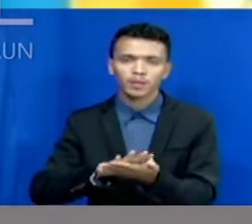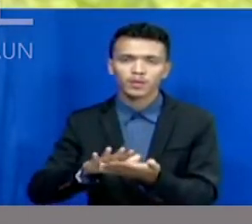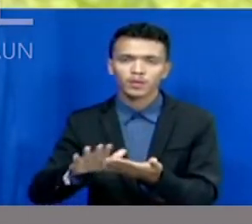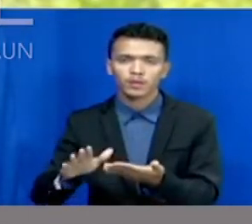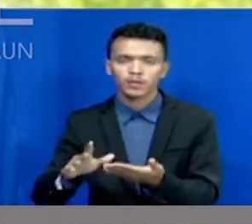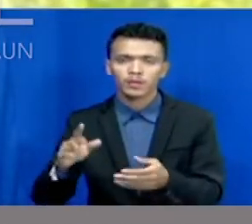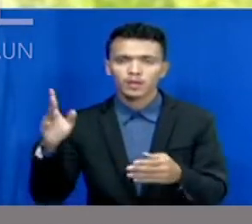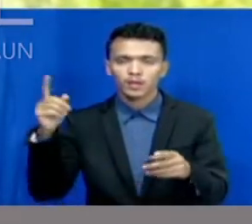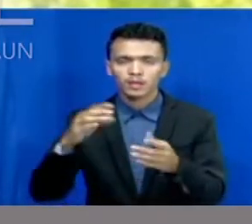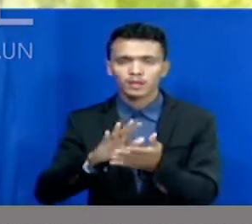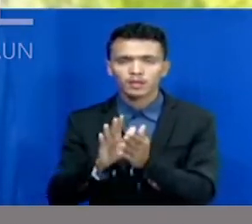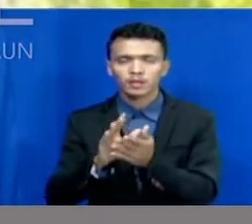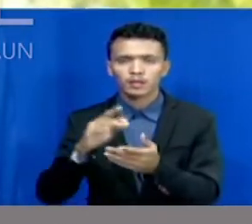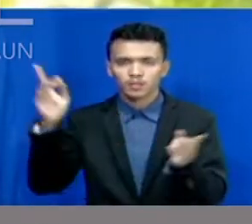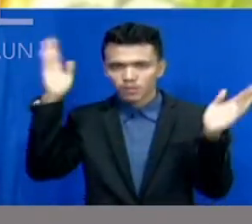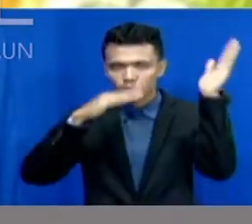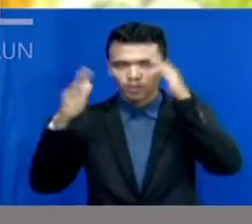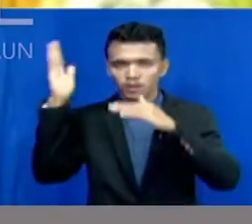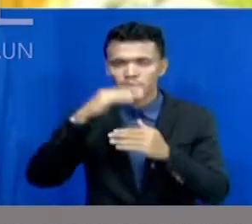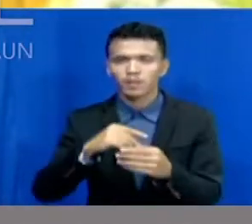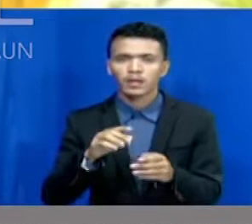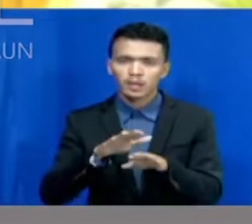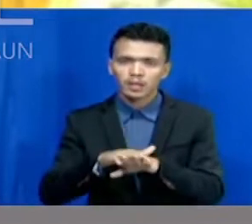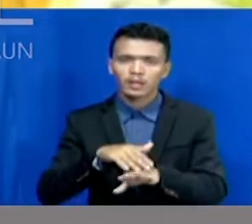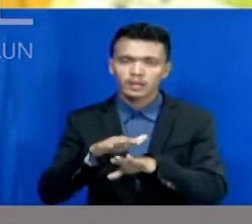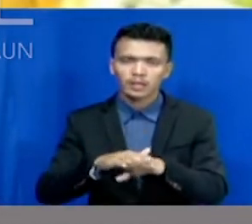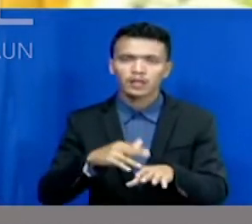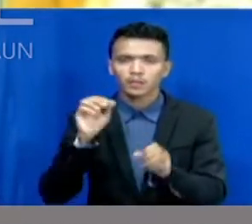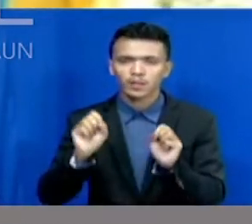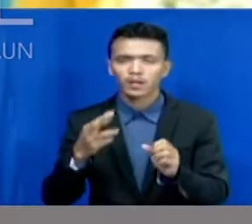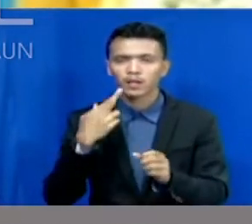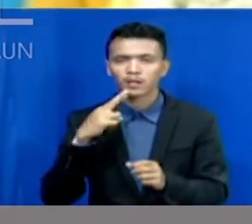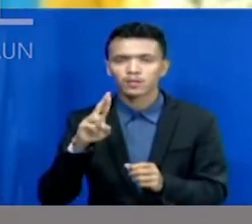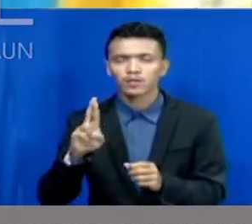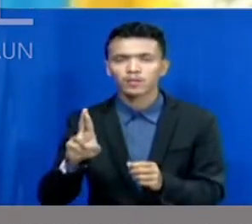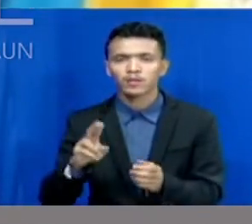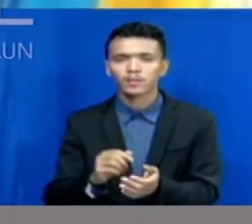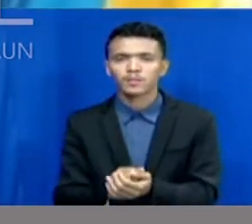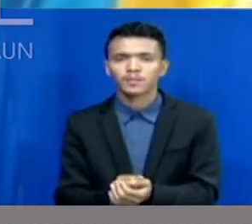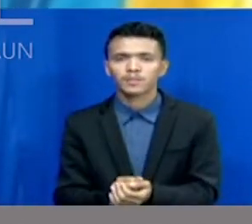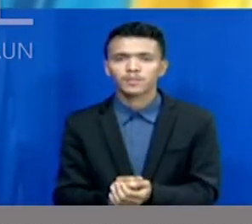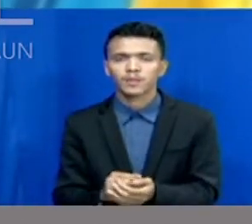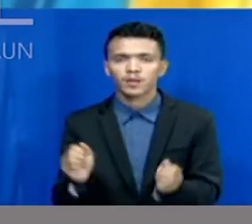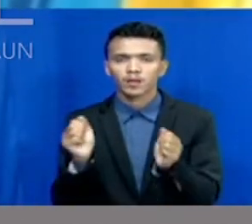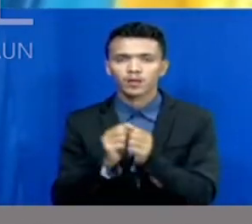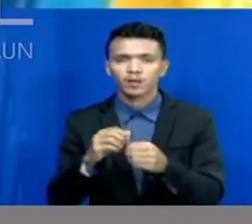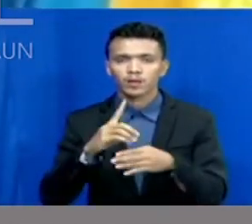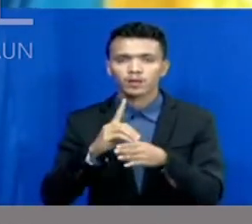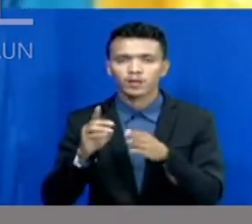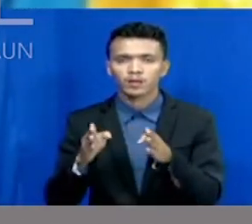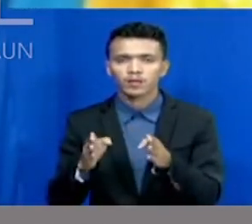não tem problema. Problema é né, clínico, resolve de onde? O doutor Bonifácio não